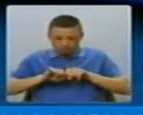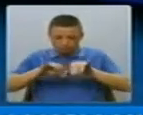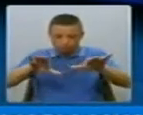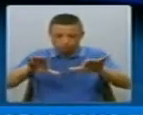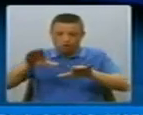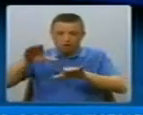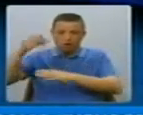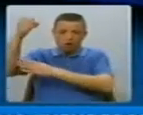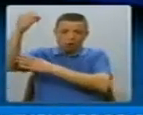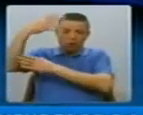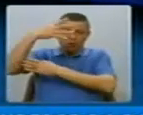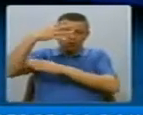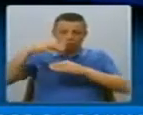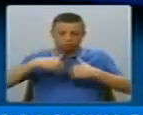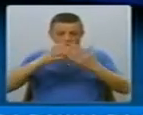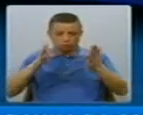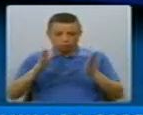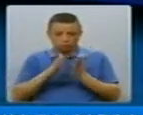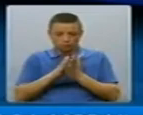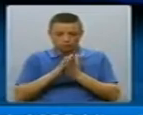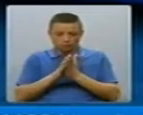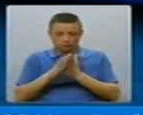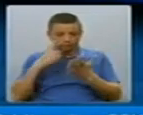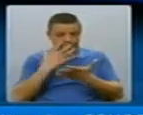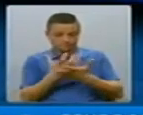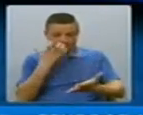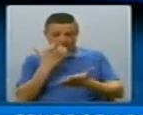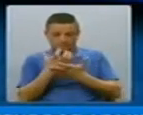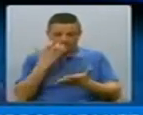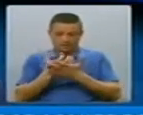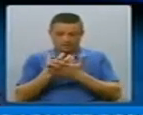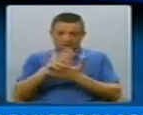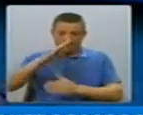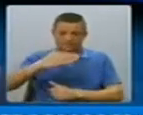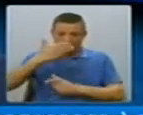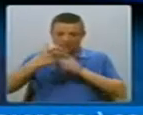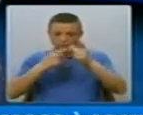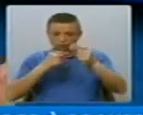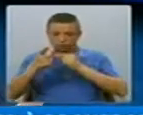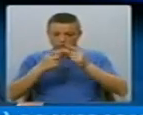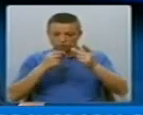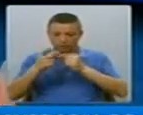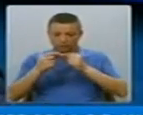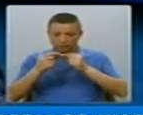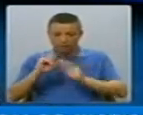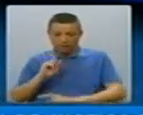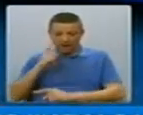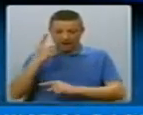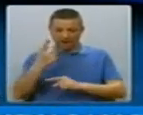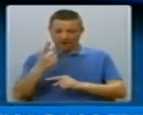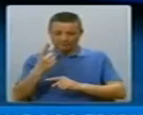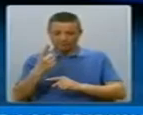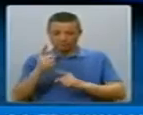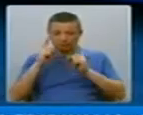pelo universo. E, portanto, é absolutamente notável reparar que as primeiras estrelas apareceram muito mais depressa do que aquilo